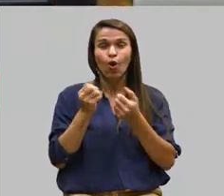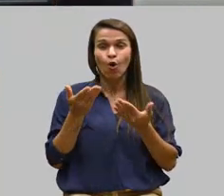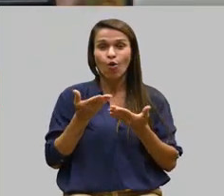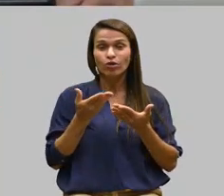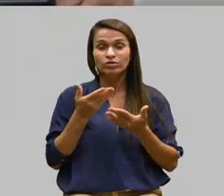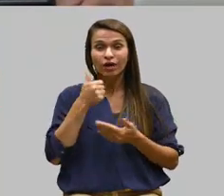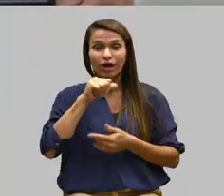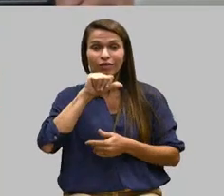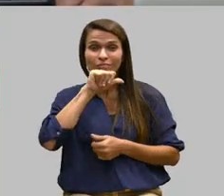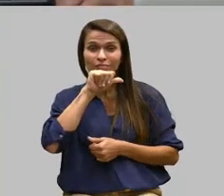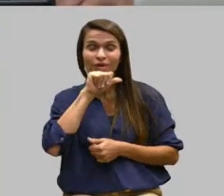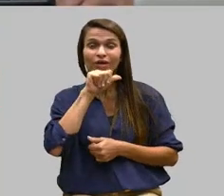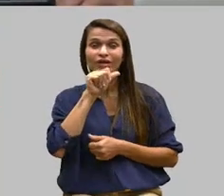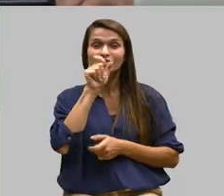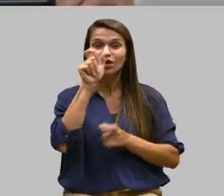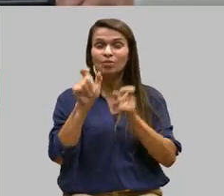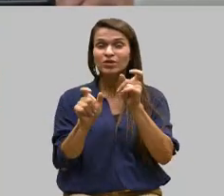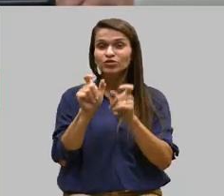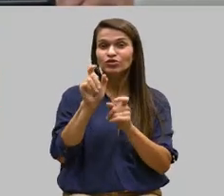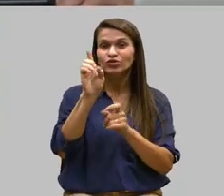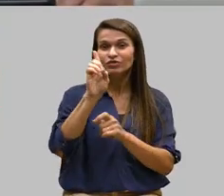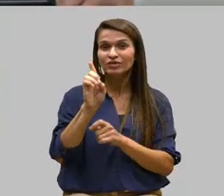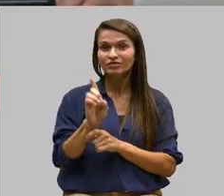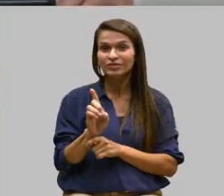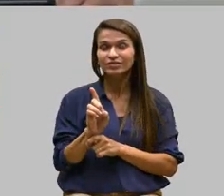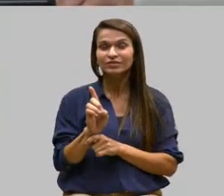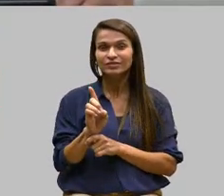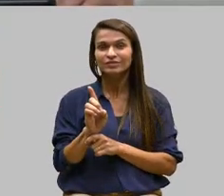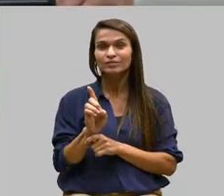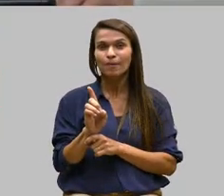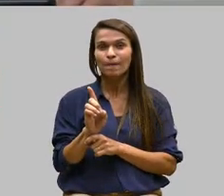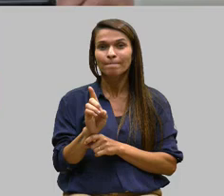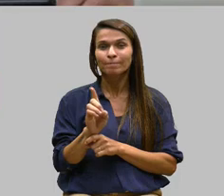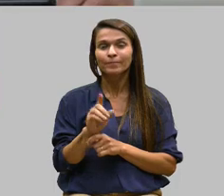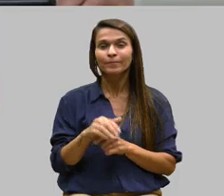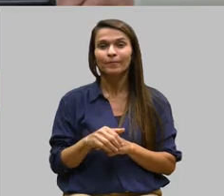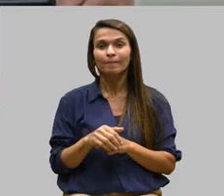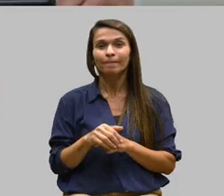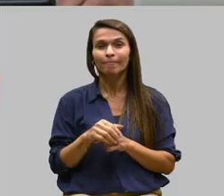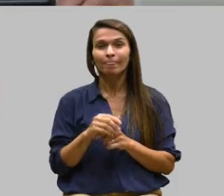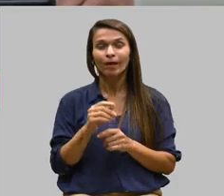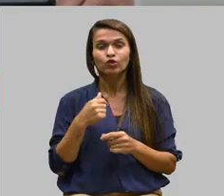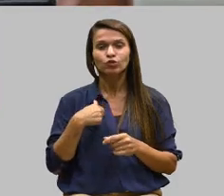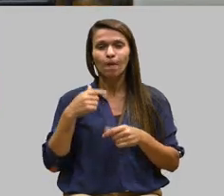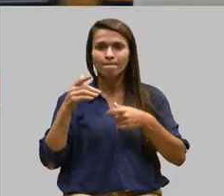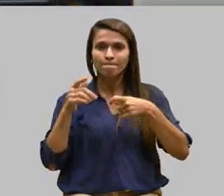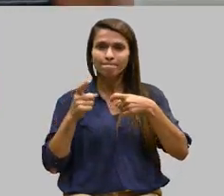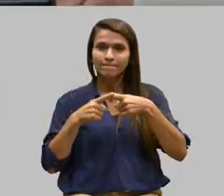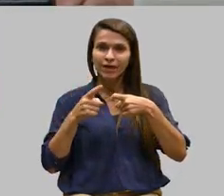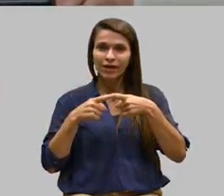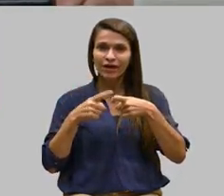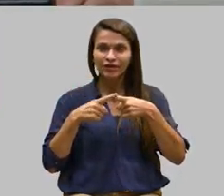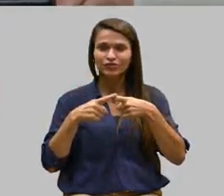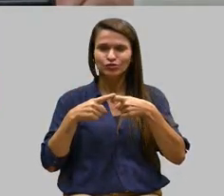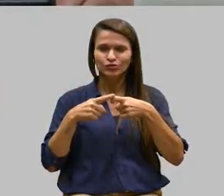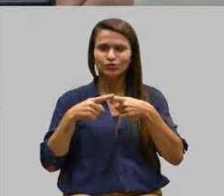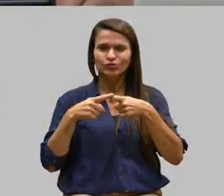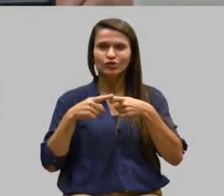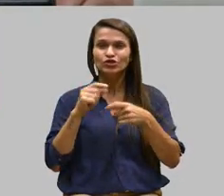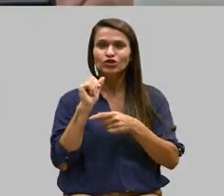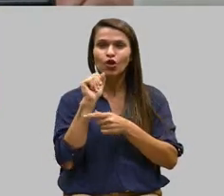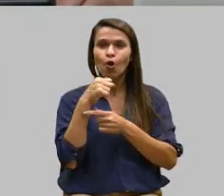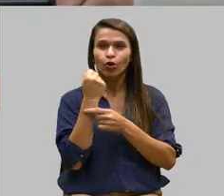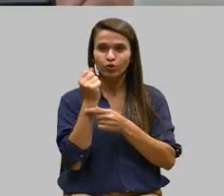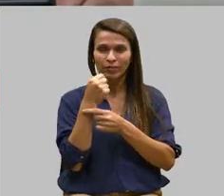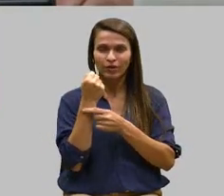com as pessoas com deficiência Eu trabalho a vida e sou médico ortopedista há 40 anos então